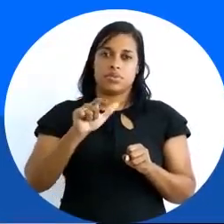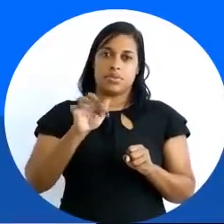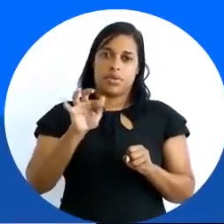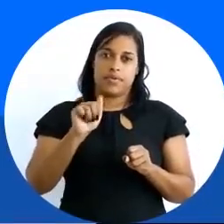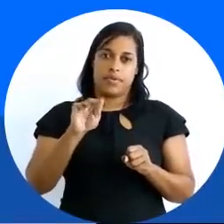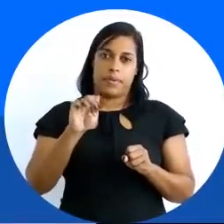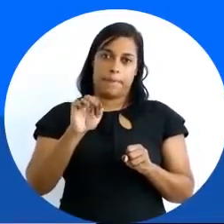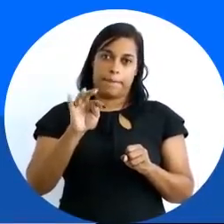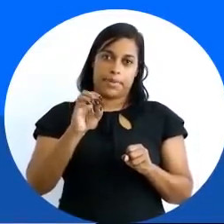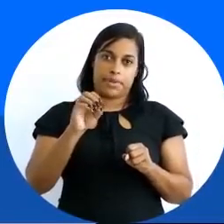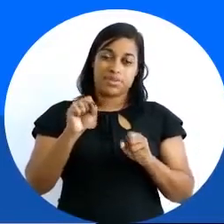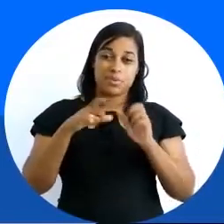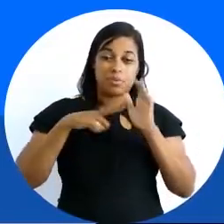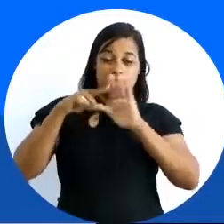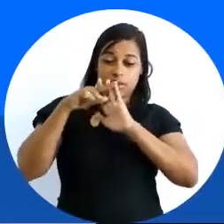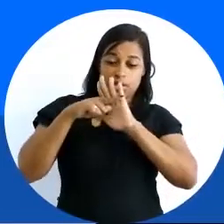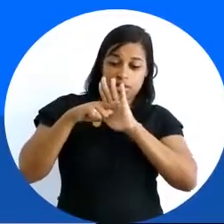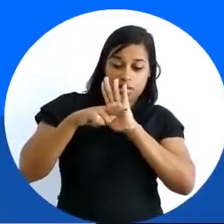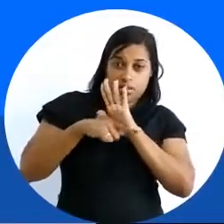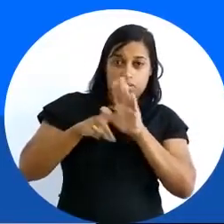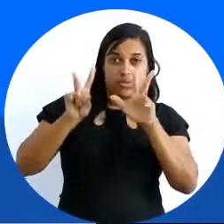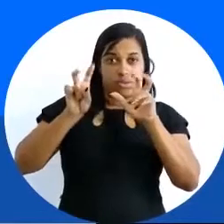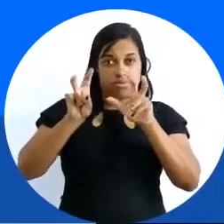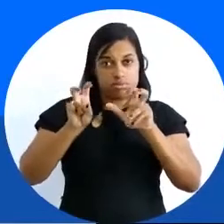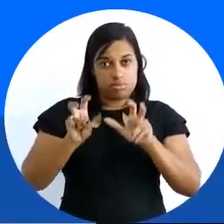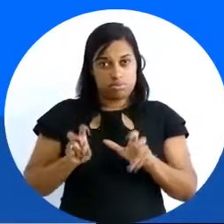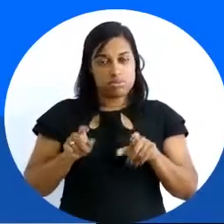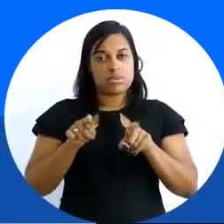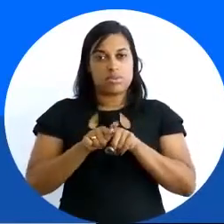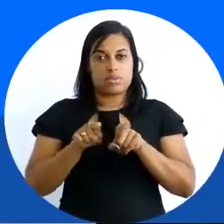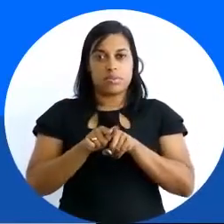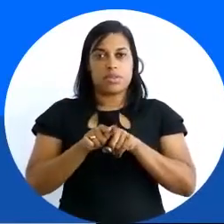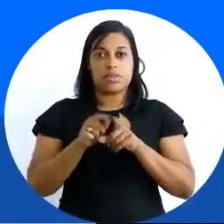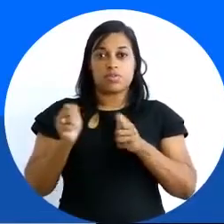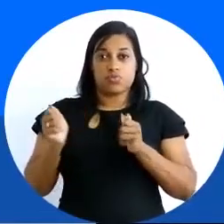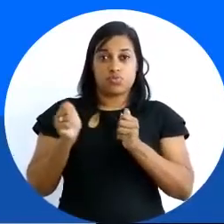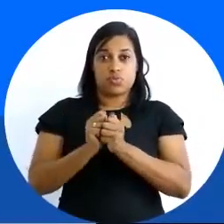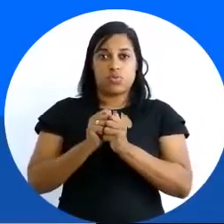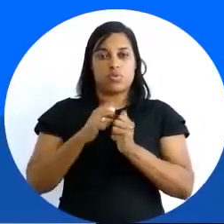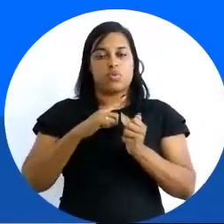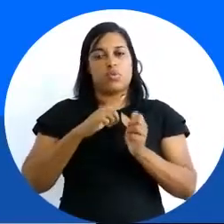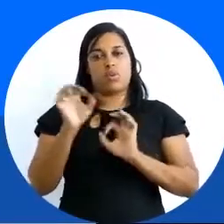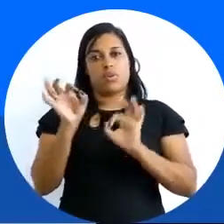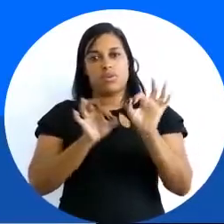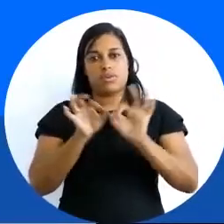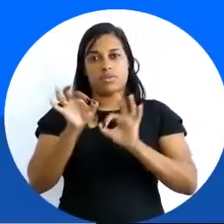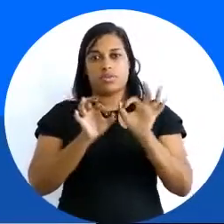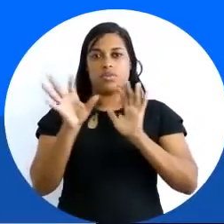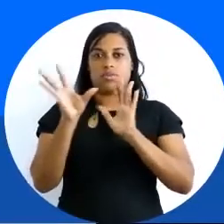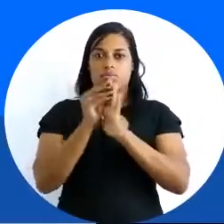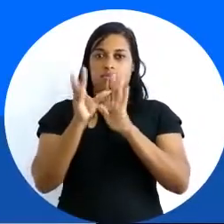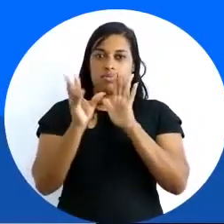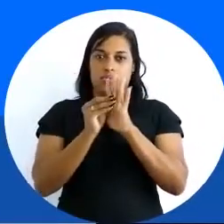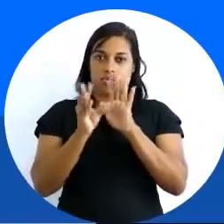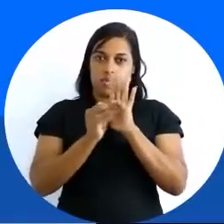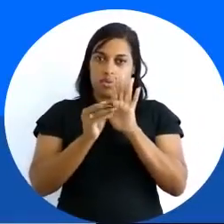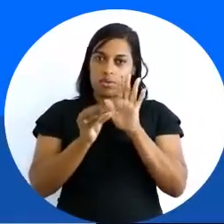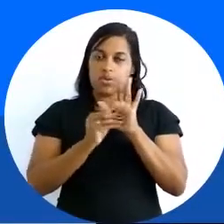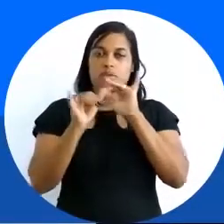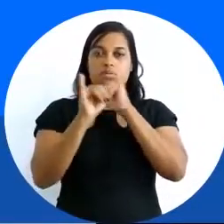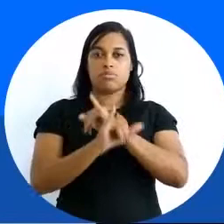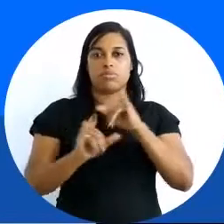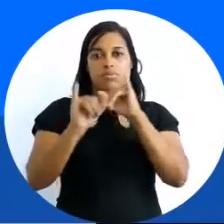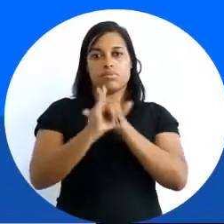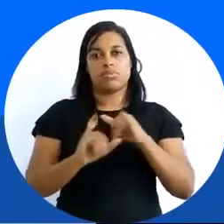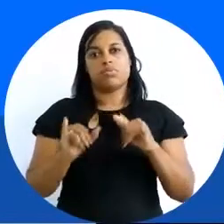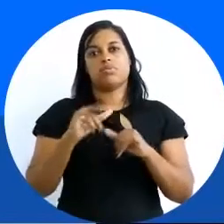nome diz, a gente faz uma lista alfabética dos termos. E aí junto com os termos em ordem alfabética a gente coloca as indicações,